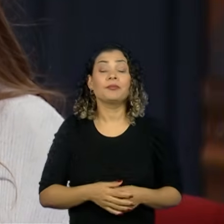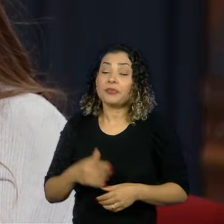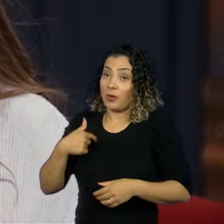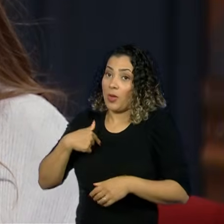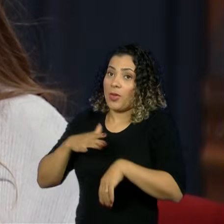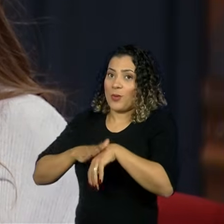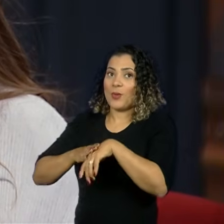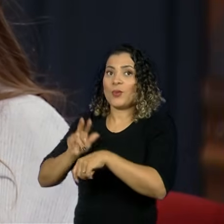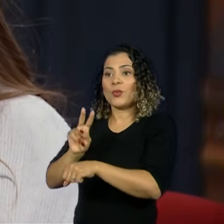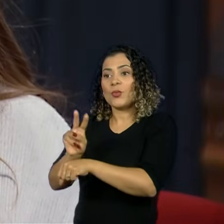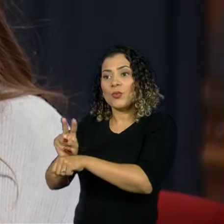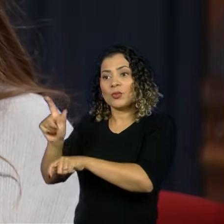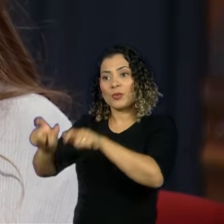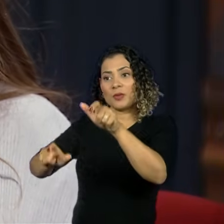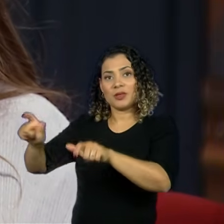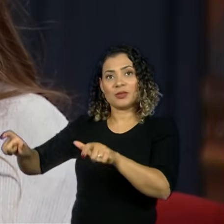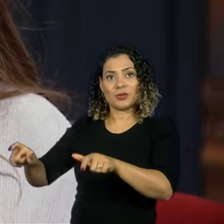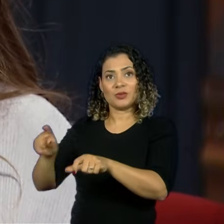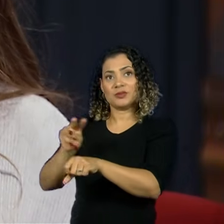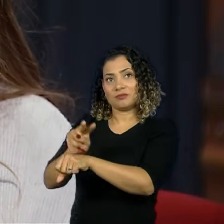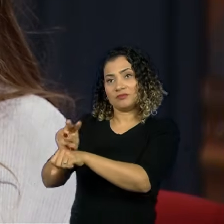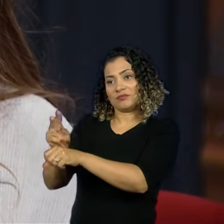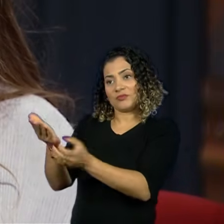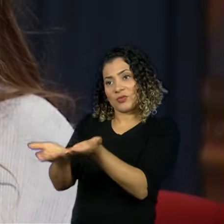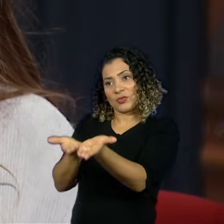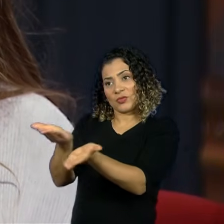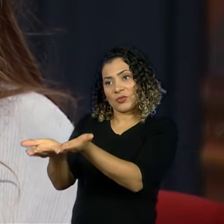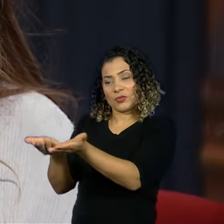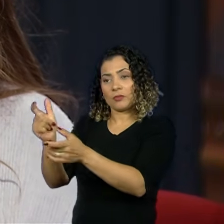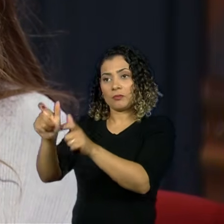considero que sejam